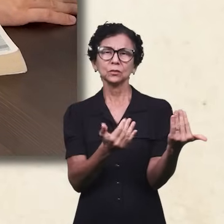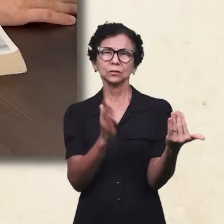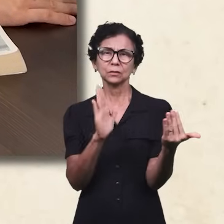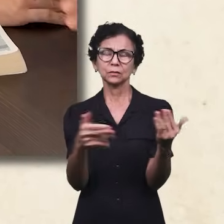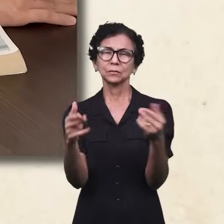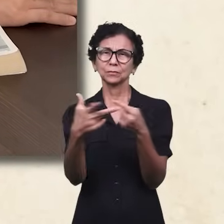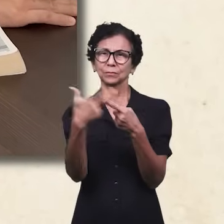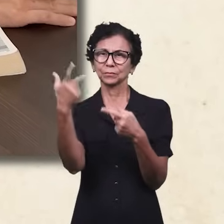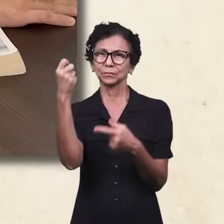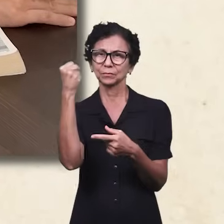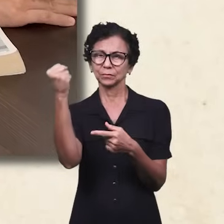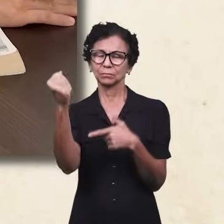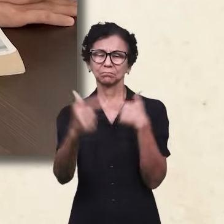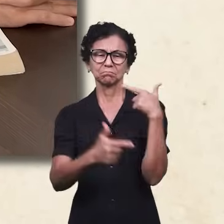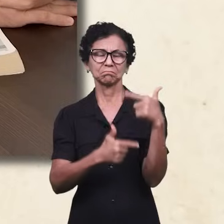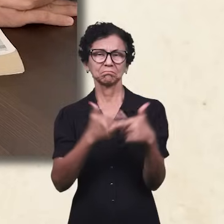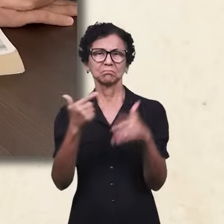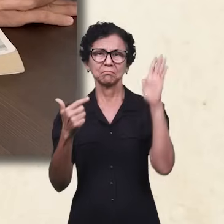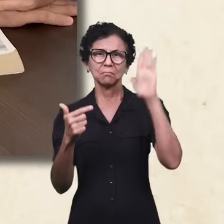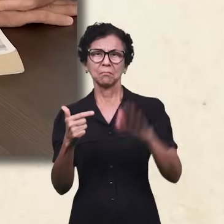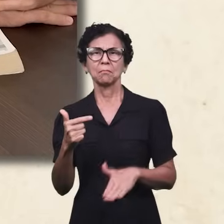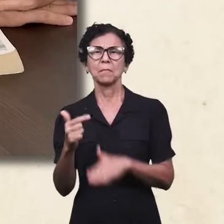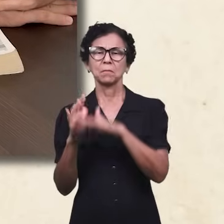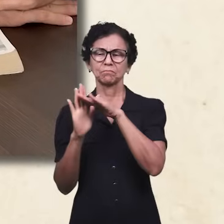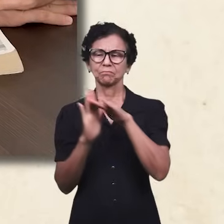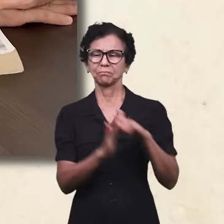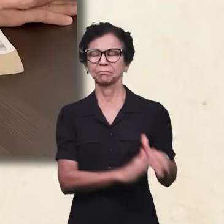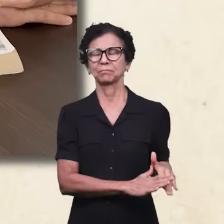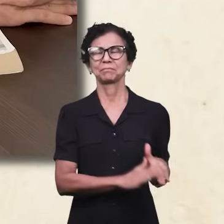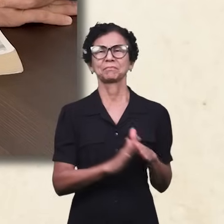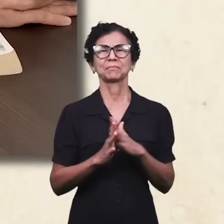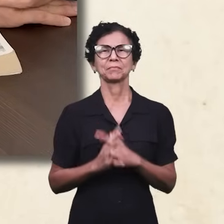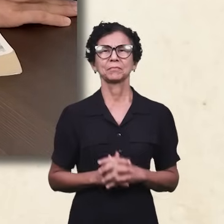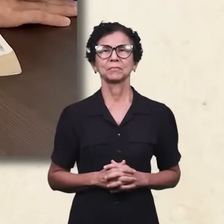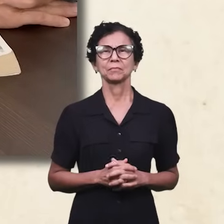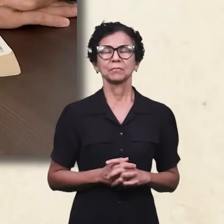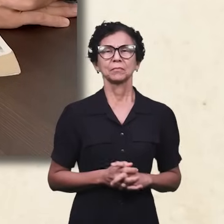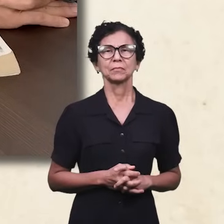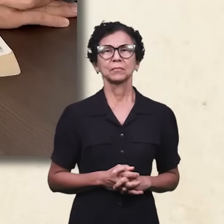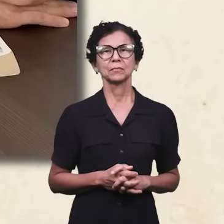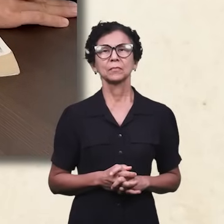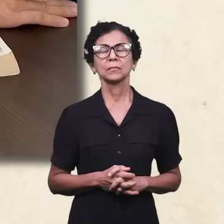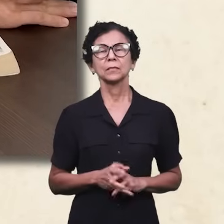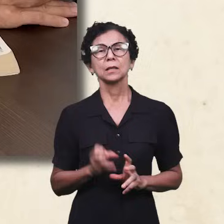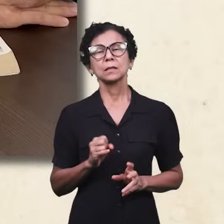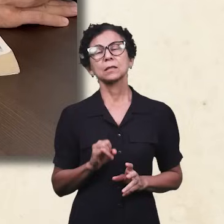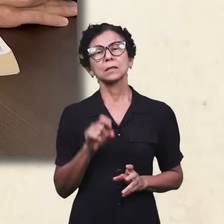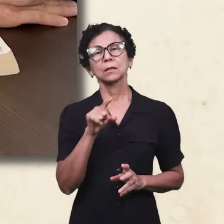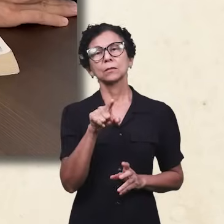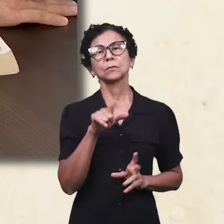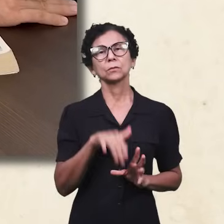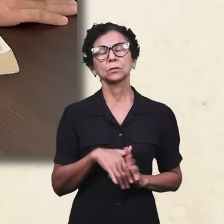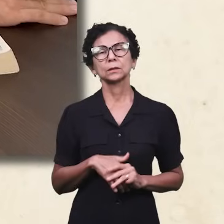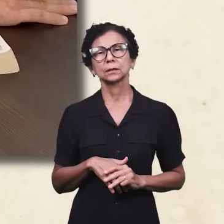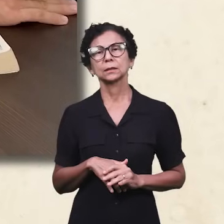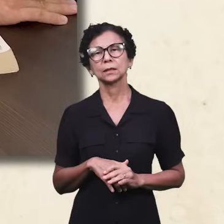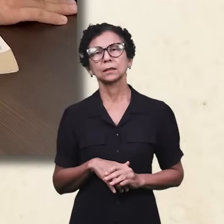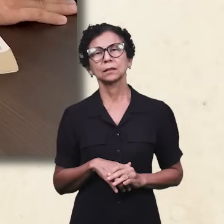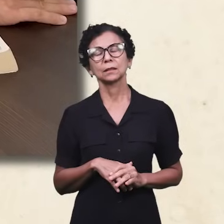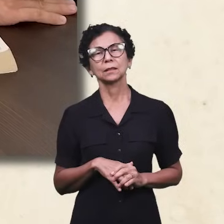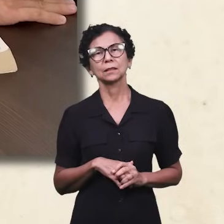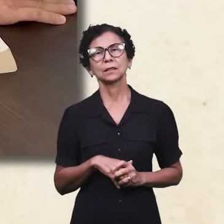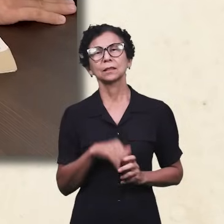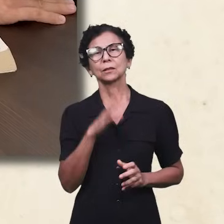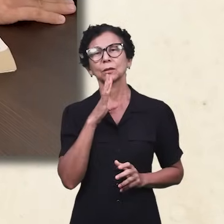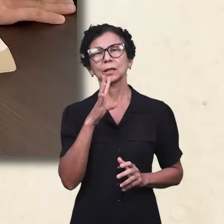vencedor El já venceu o mal então jovem se você tem a palavra como o salmista disse né